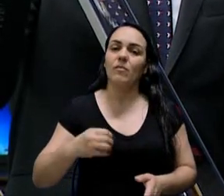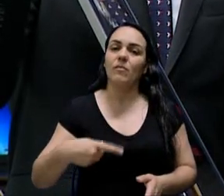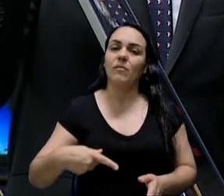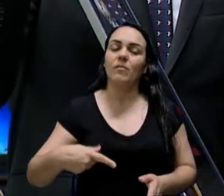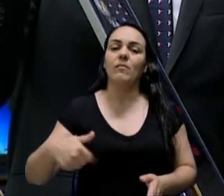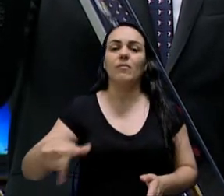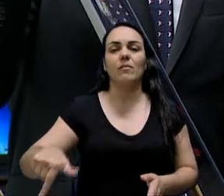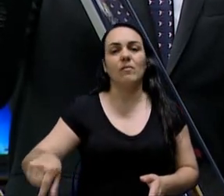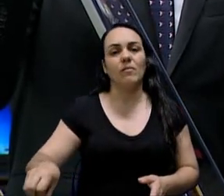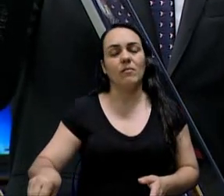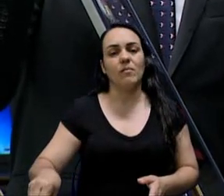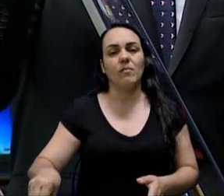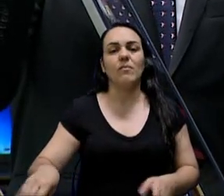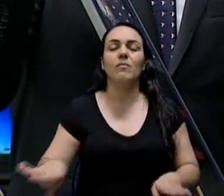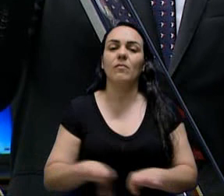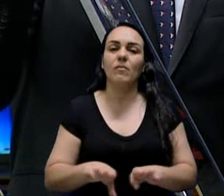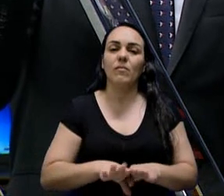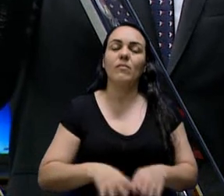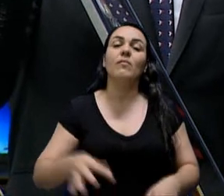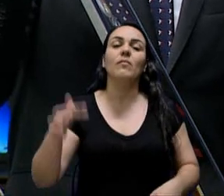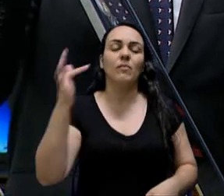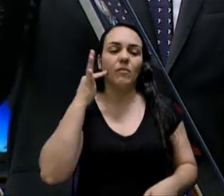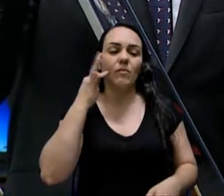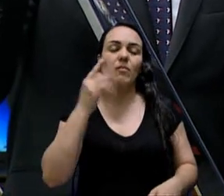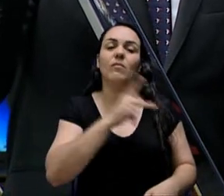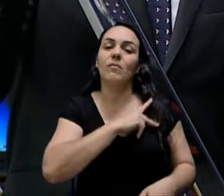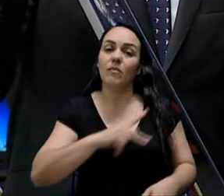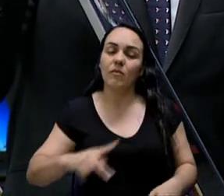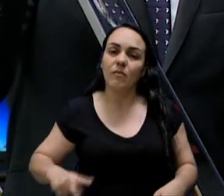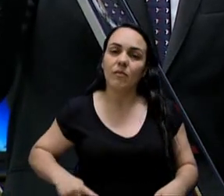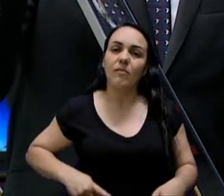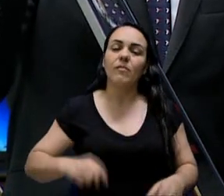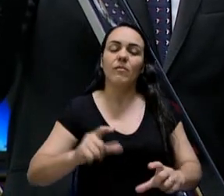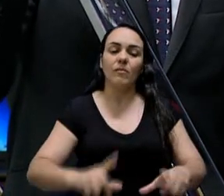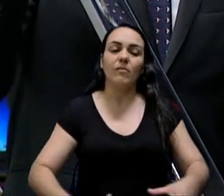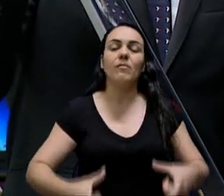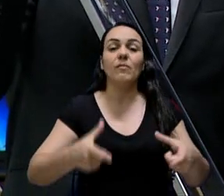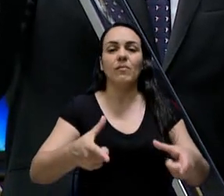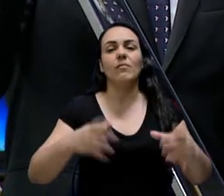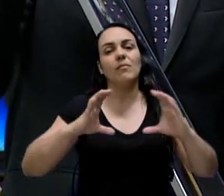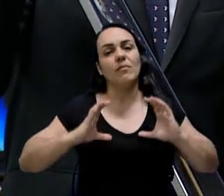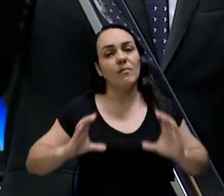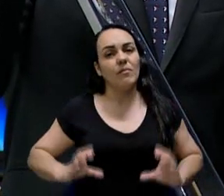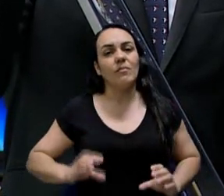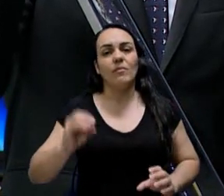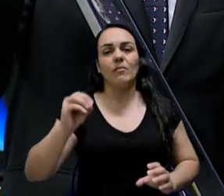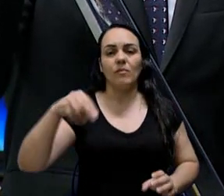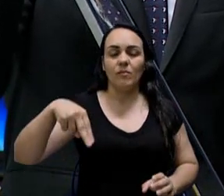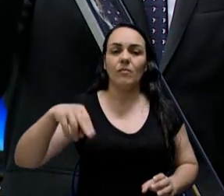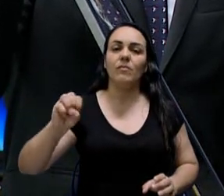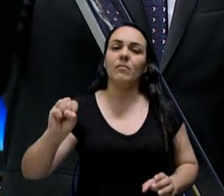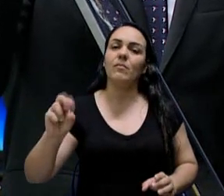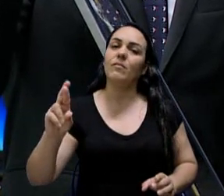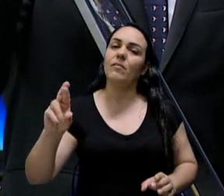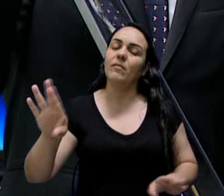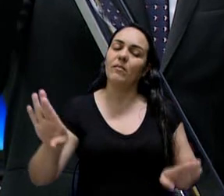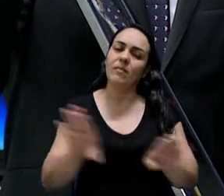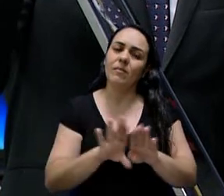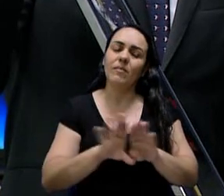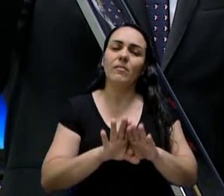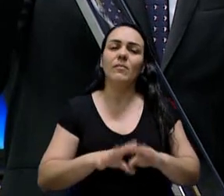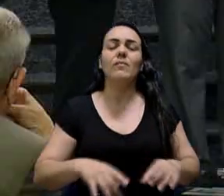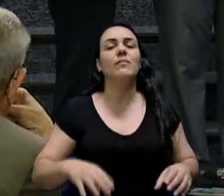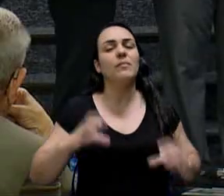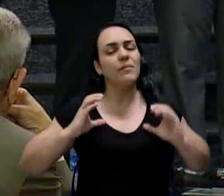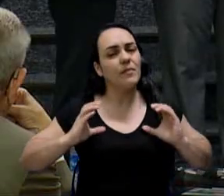autoria deste presidente, confere ao diretor do DENTERSET, Dr. Osmar Guimarães Júnior, o título de cidadão emérito